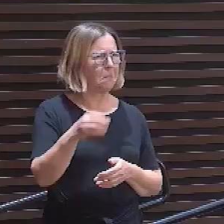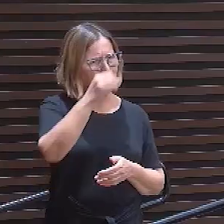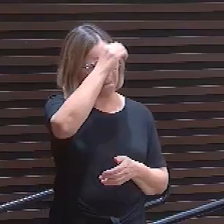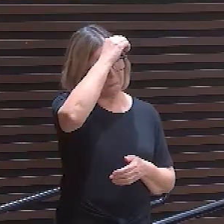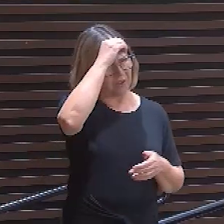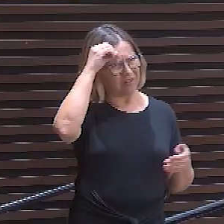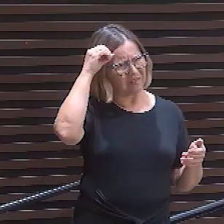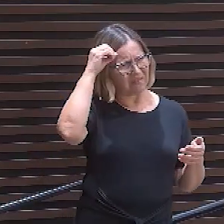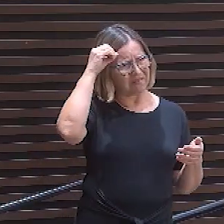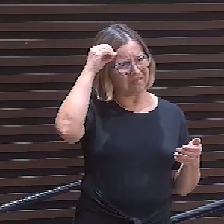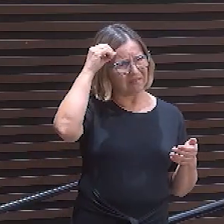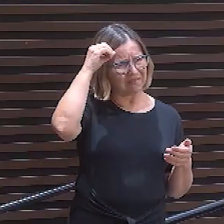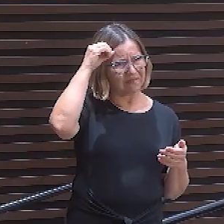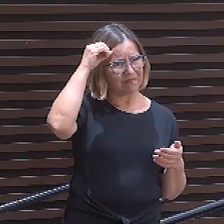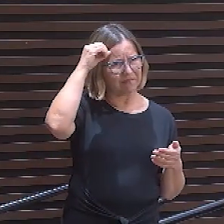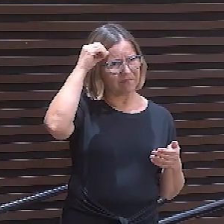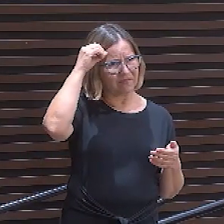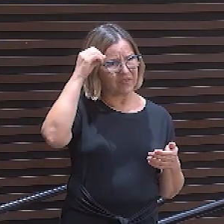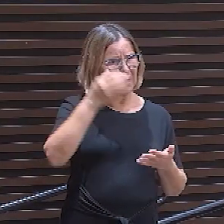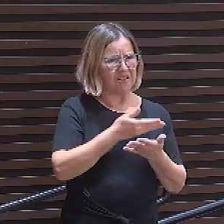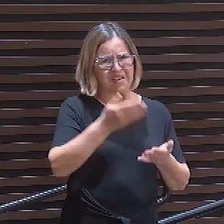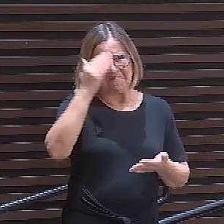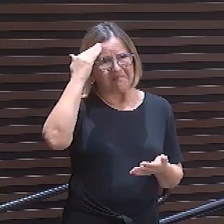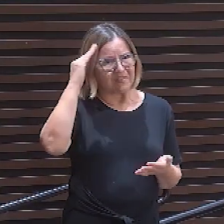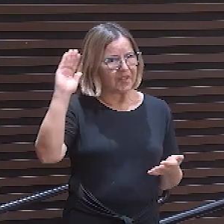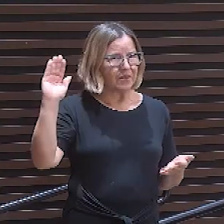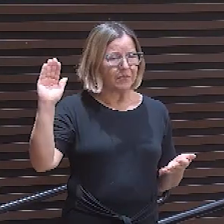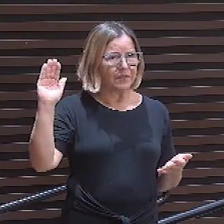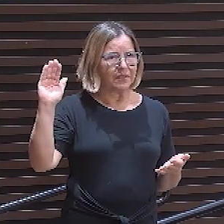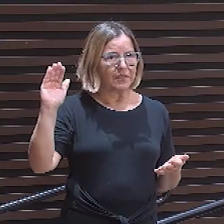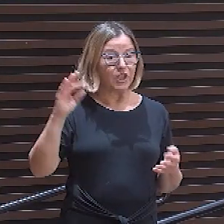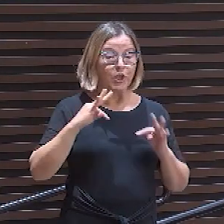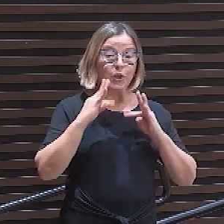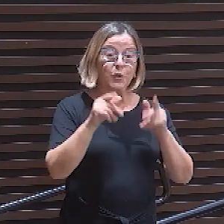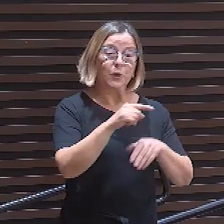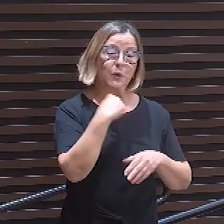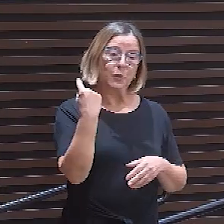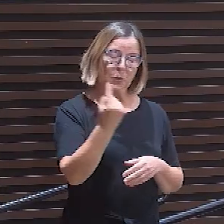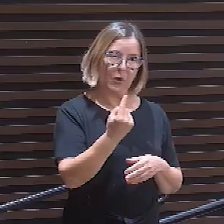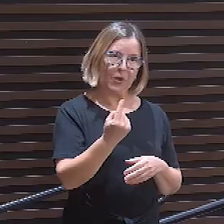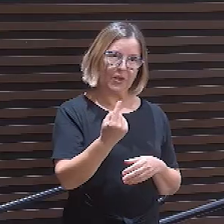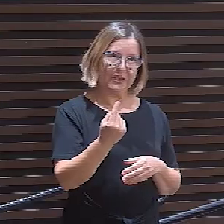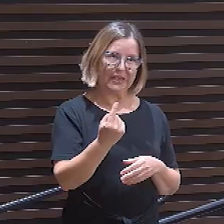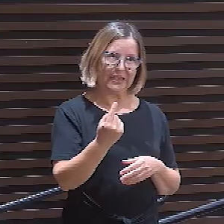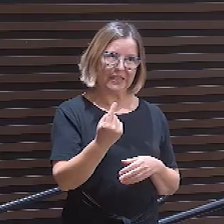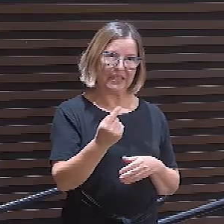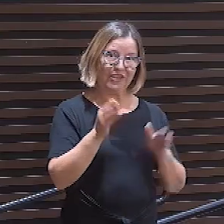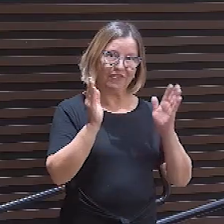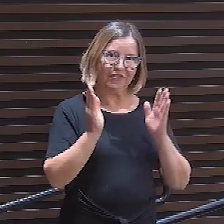ignorante, você não sabe que todos nós que fomos